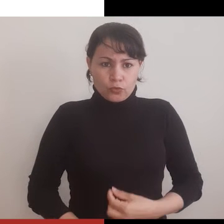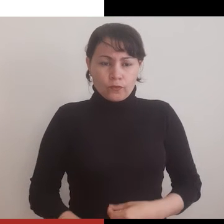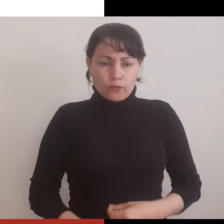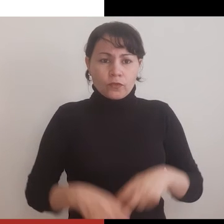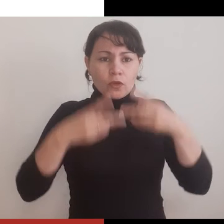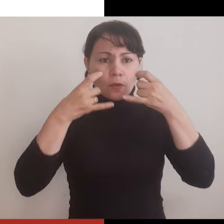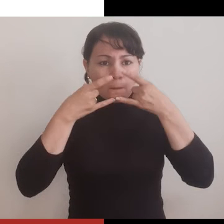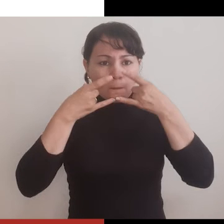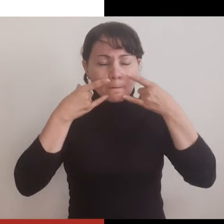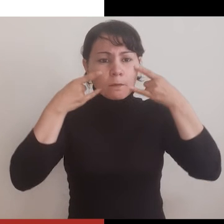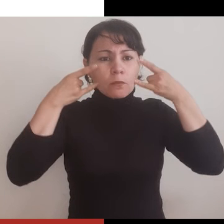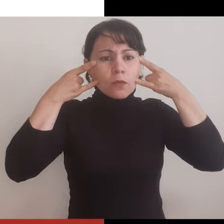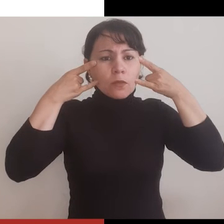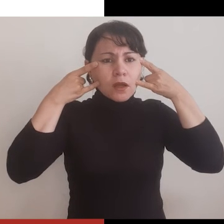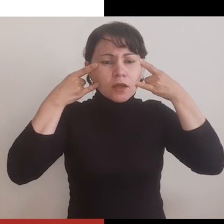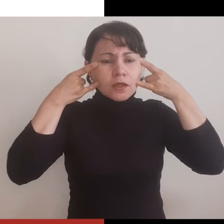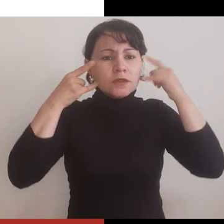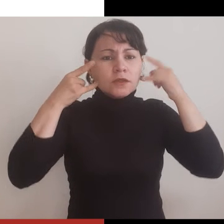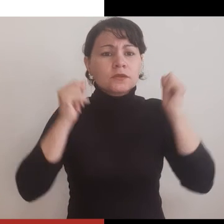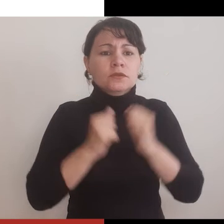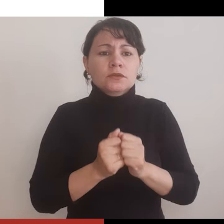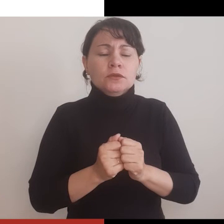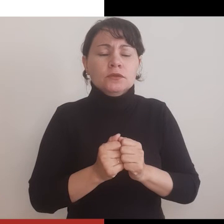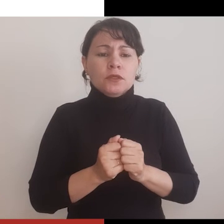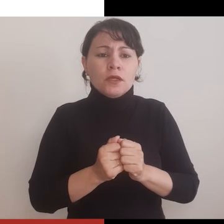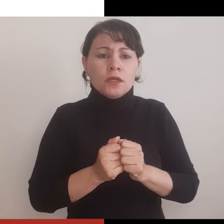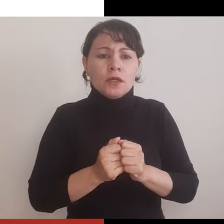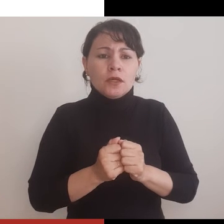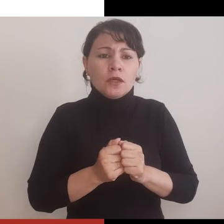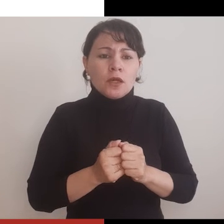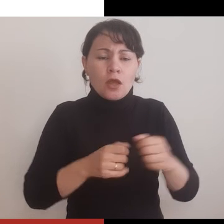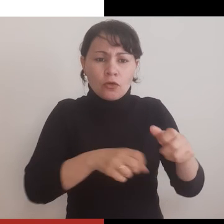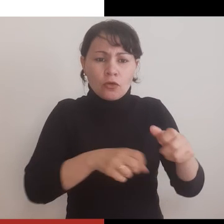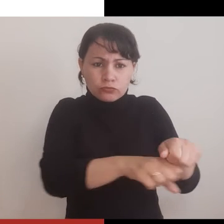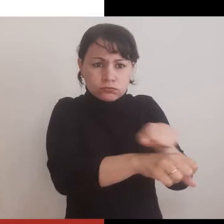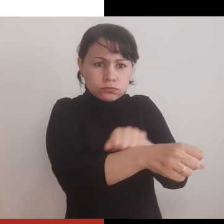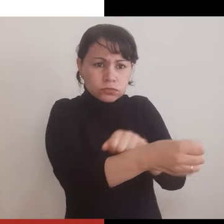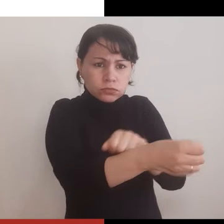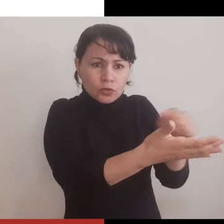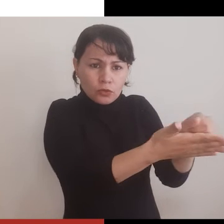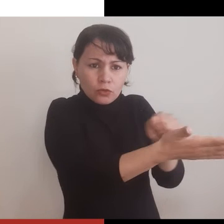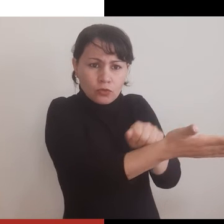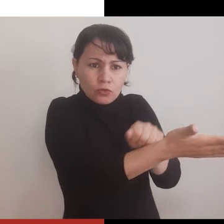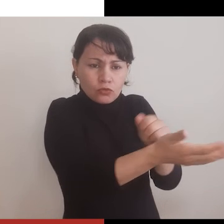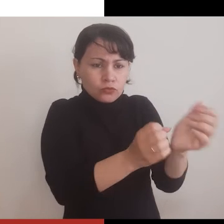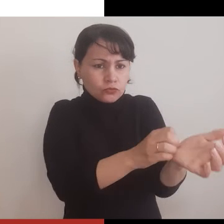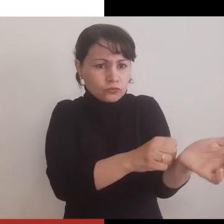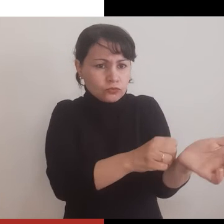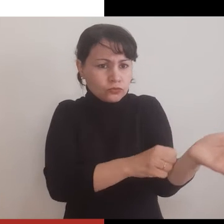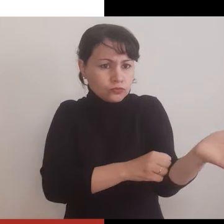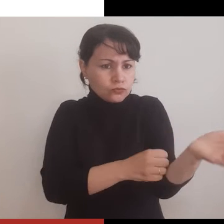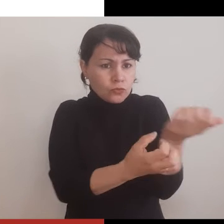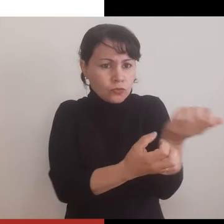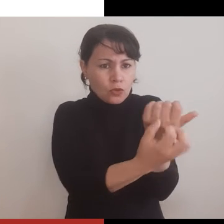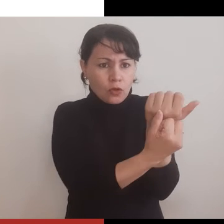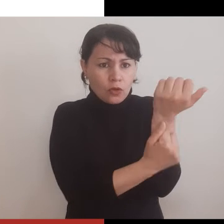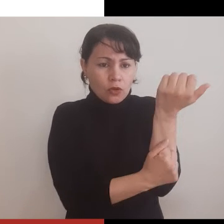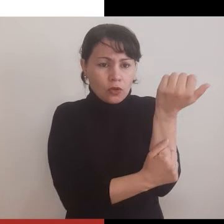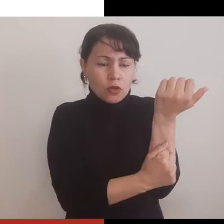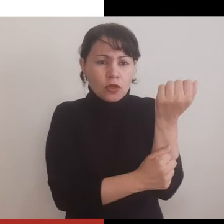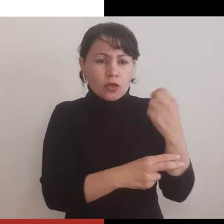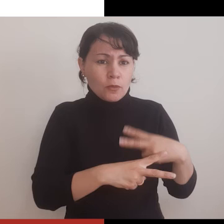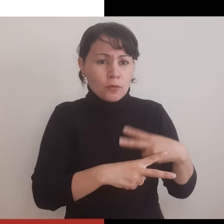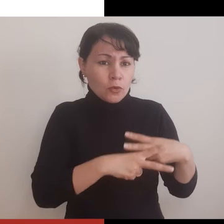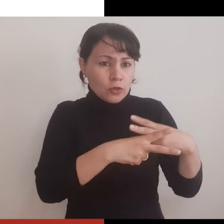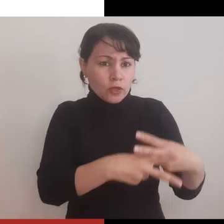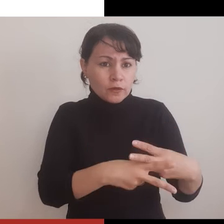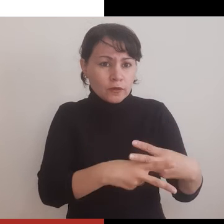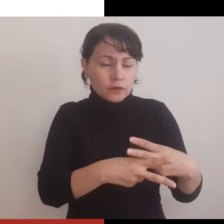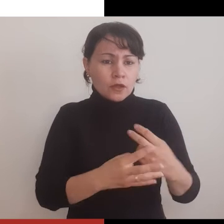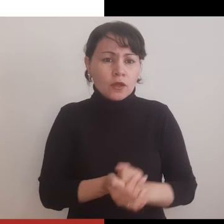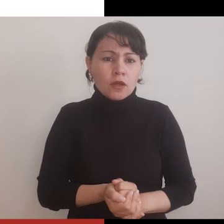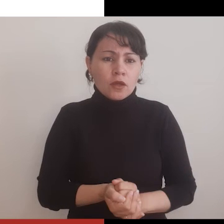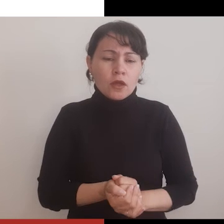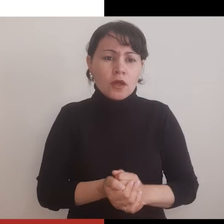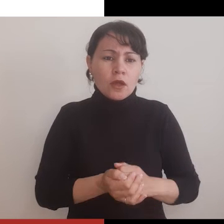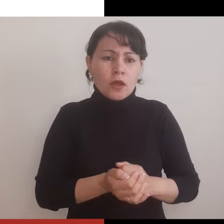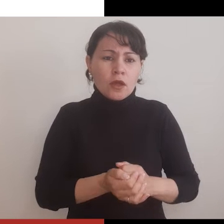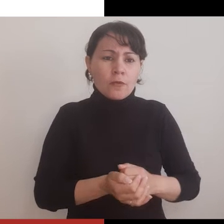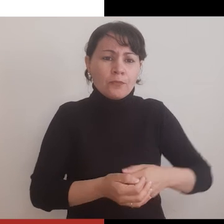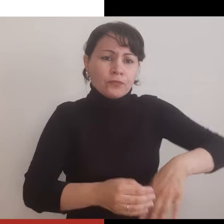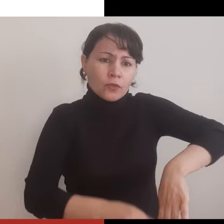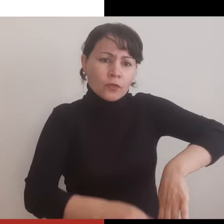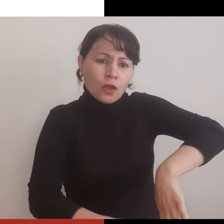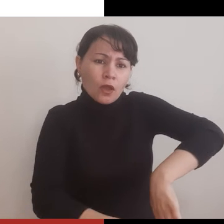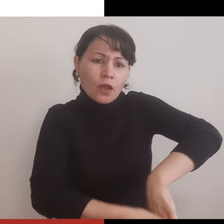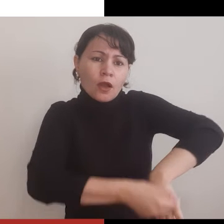máscara N95, luvas de procedimento, botas,